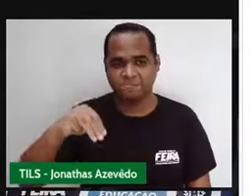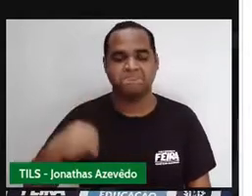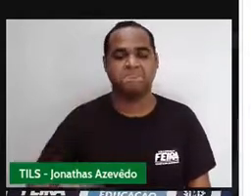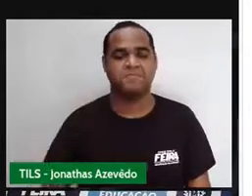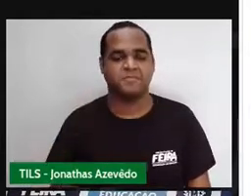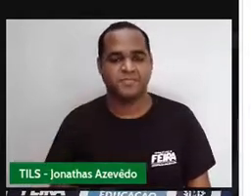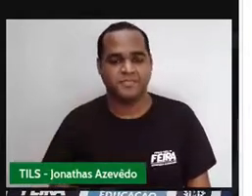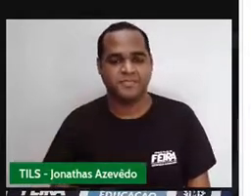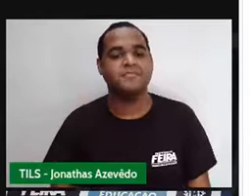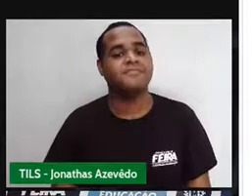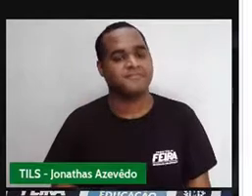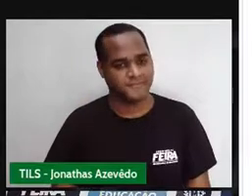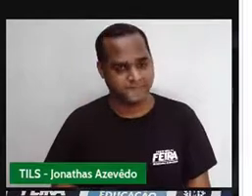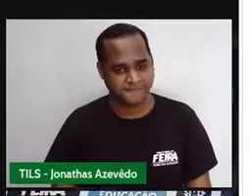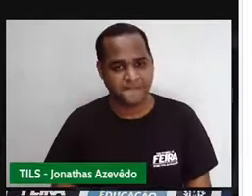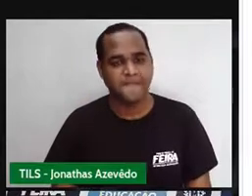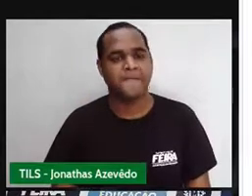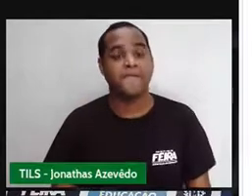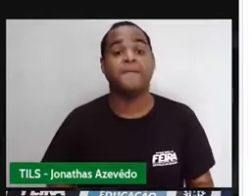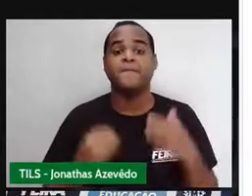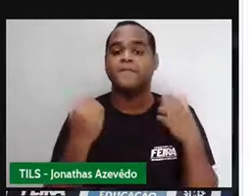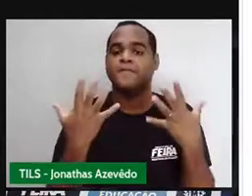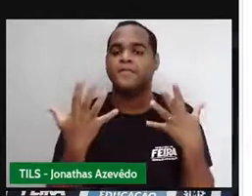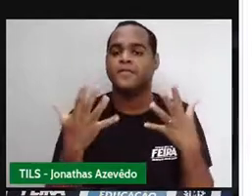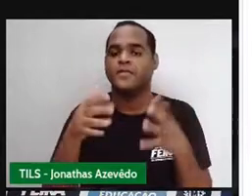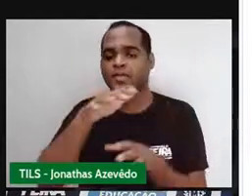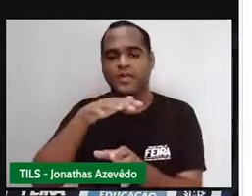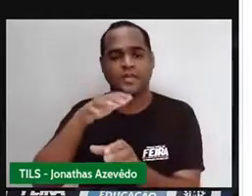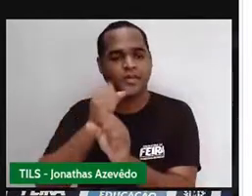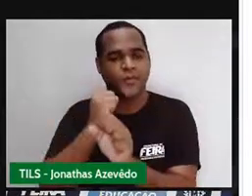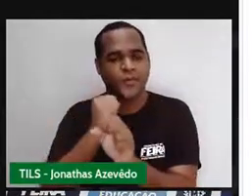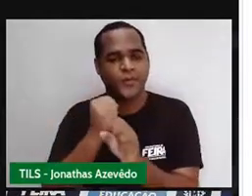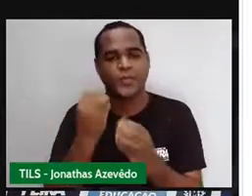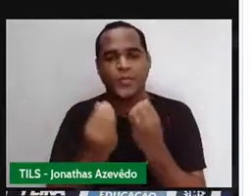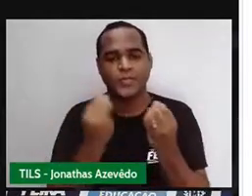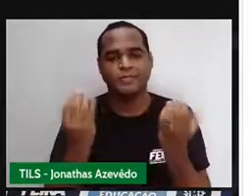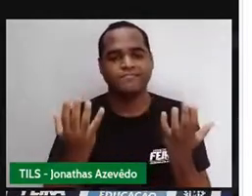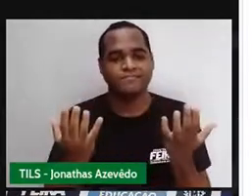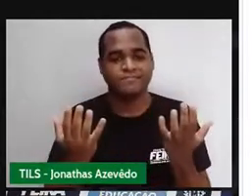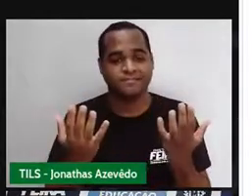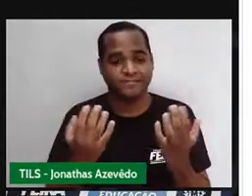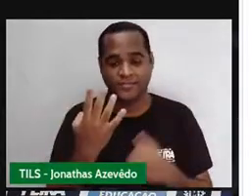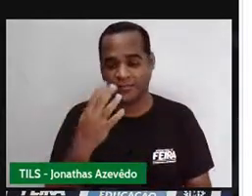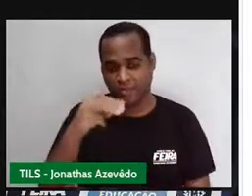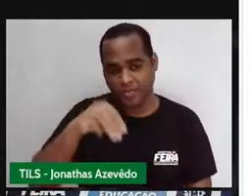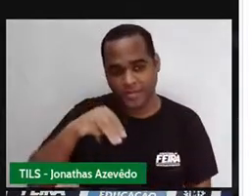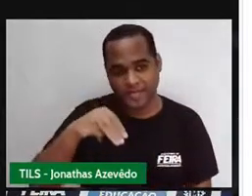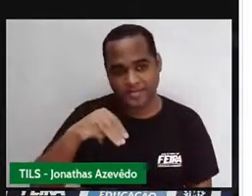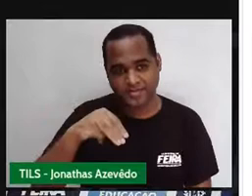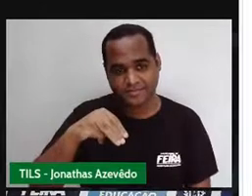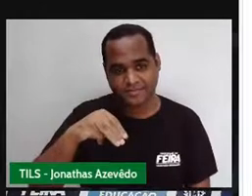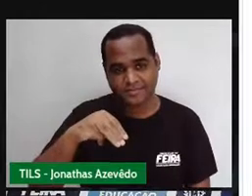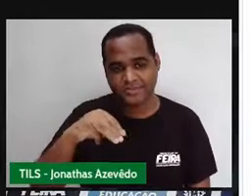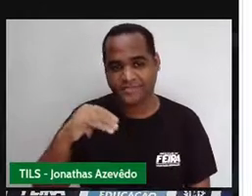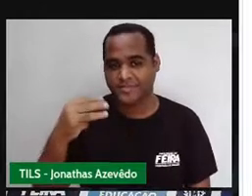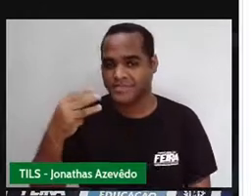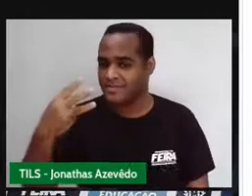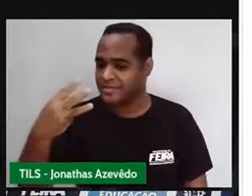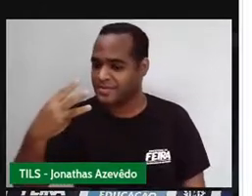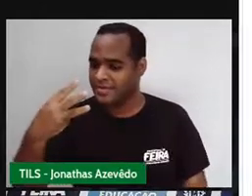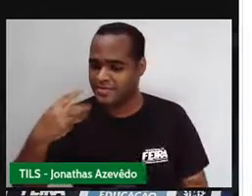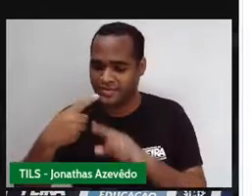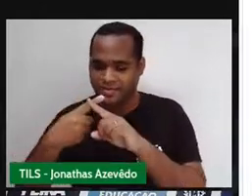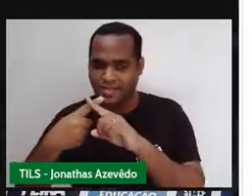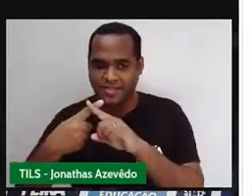3M tá então como é que a gente calcula a área de um retângulo é essa medida aqui que a medida da base